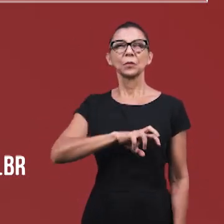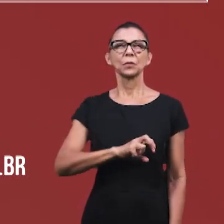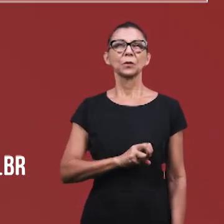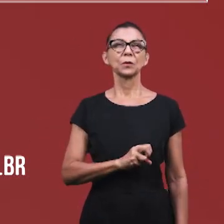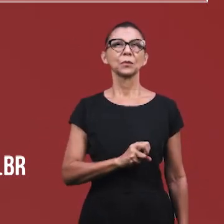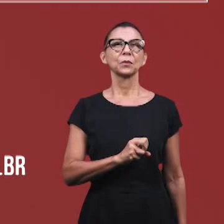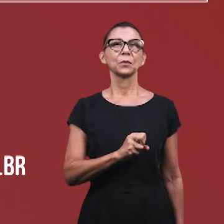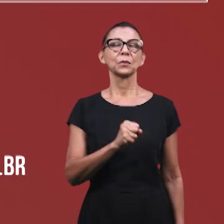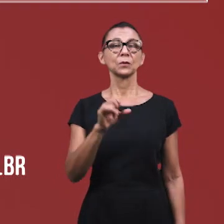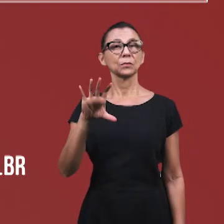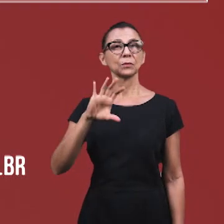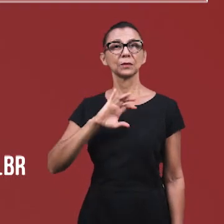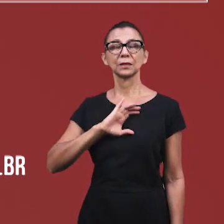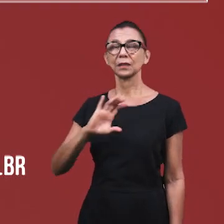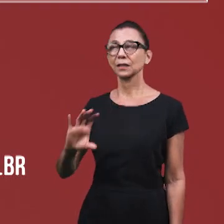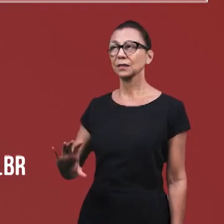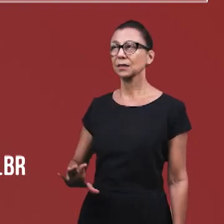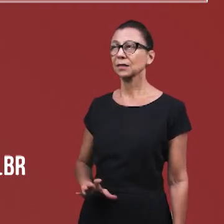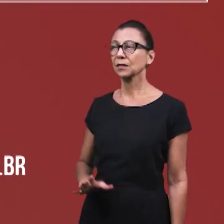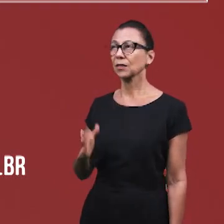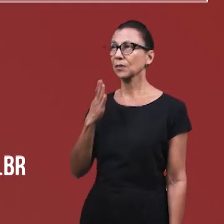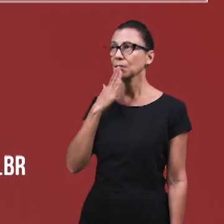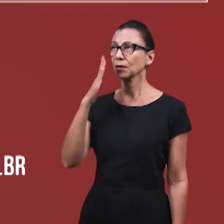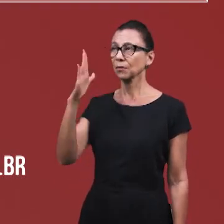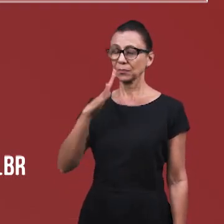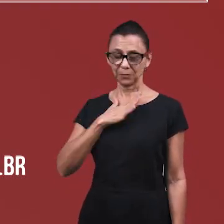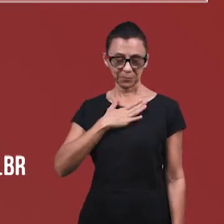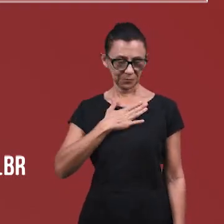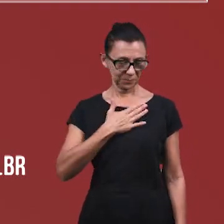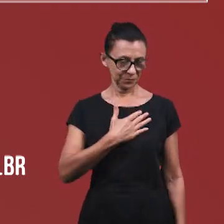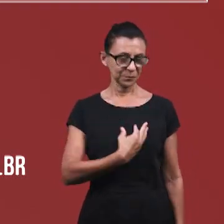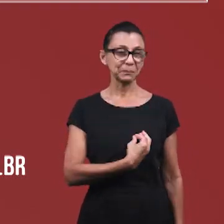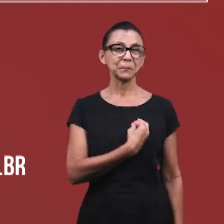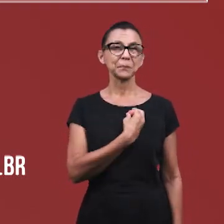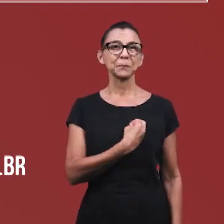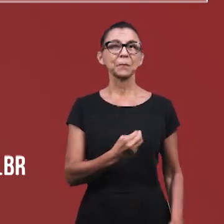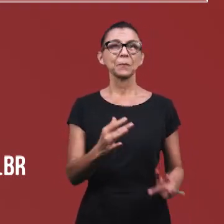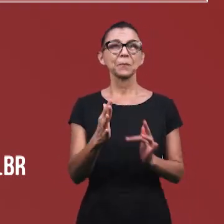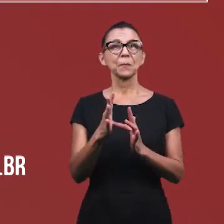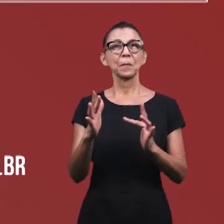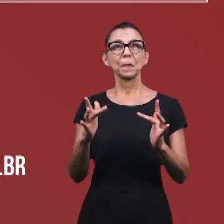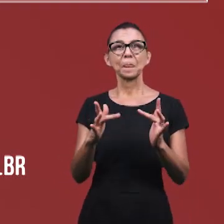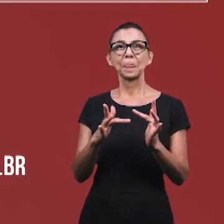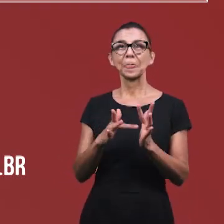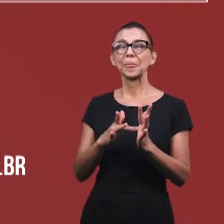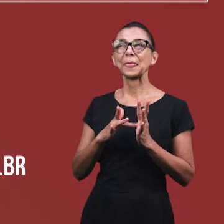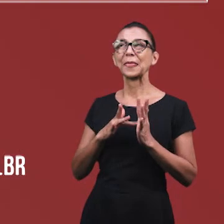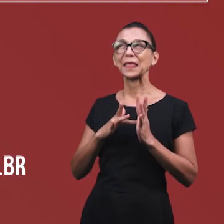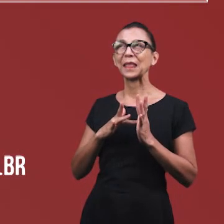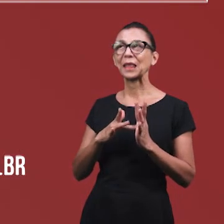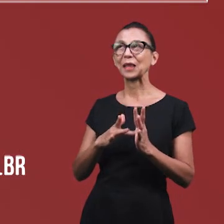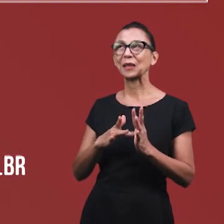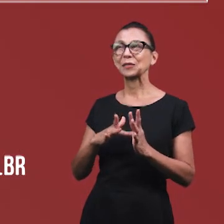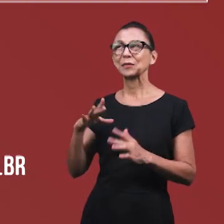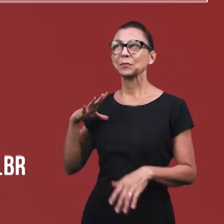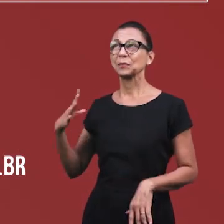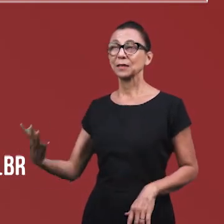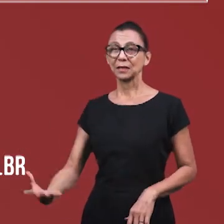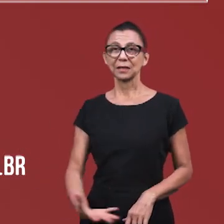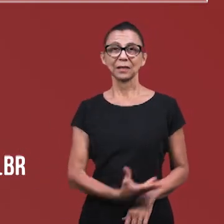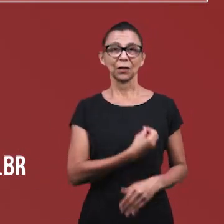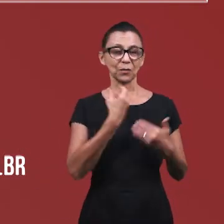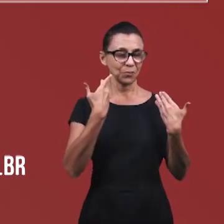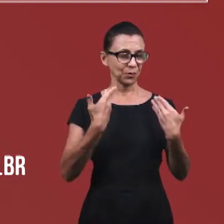que Cristo tem por mim. Jesus achou-me,